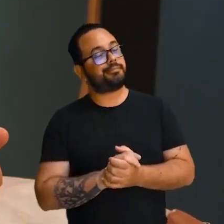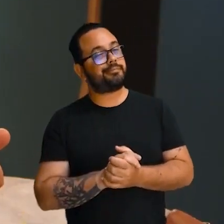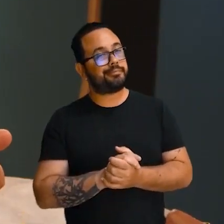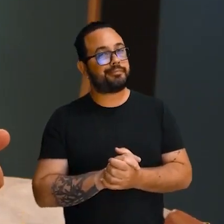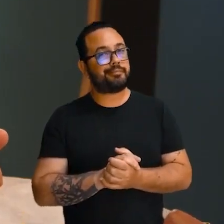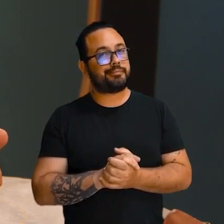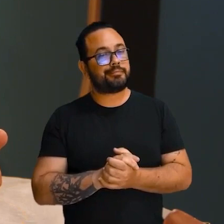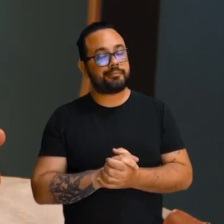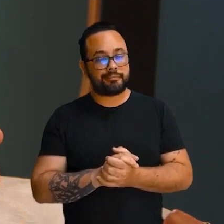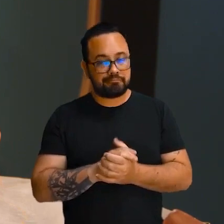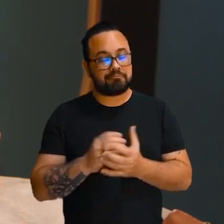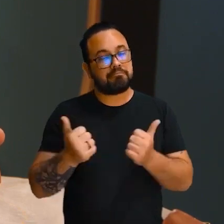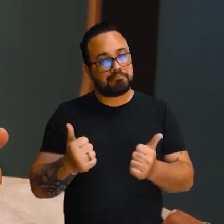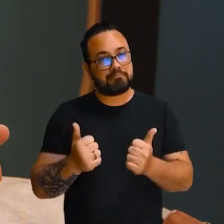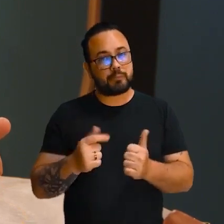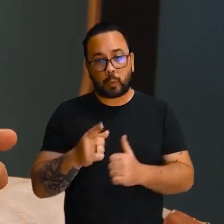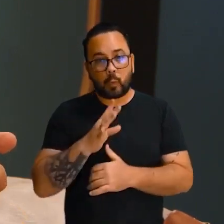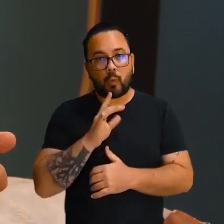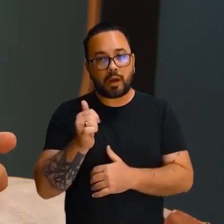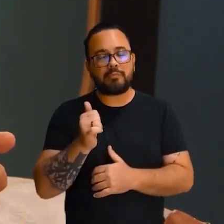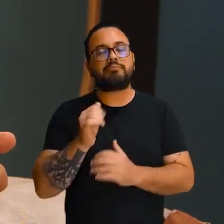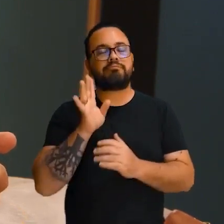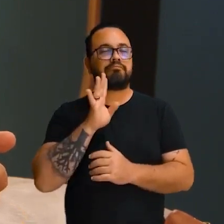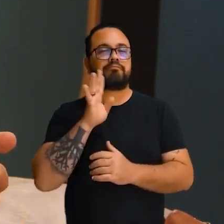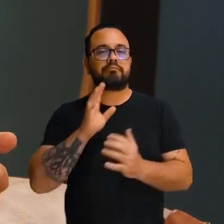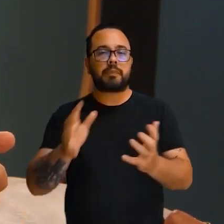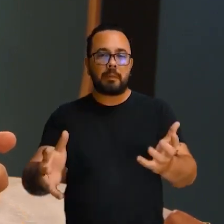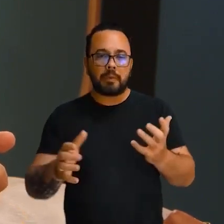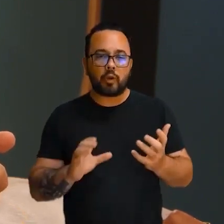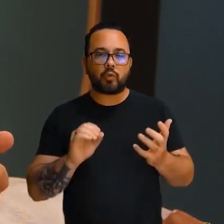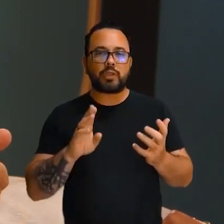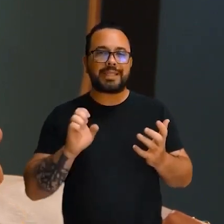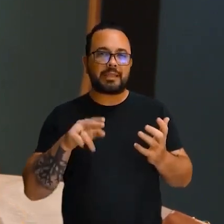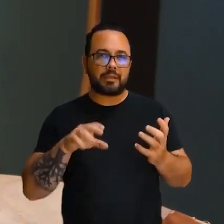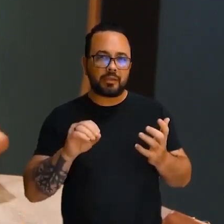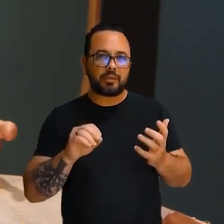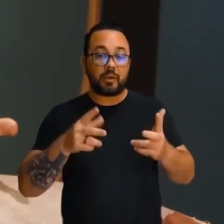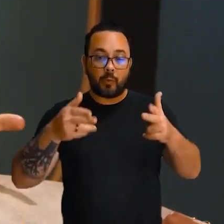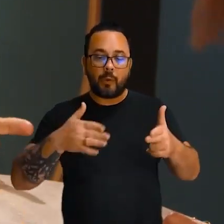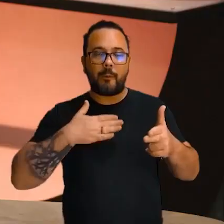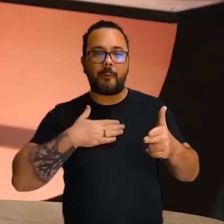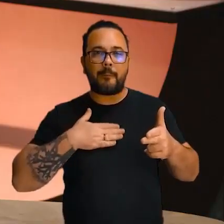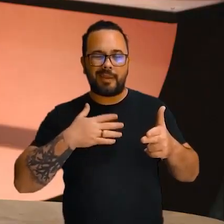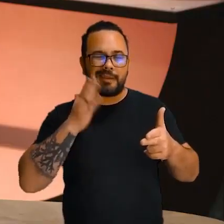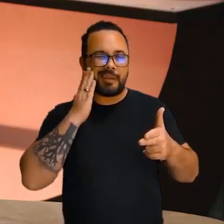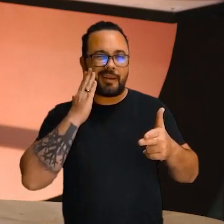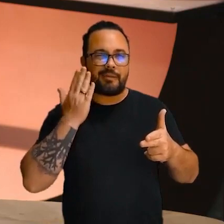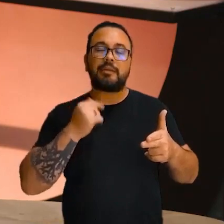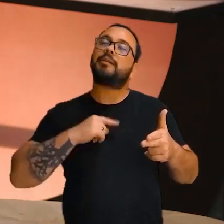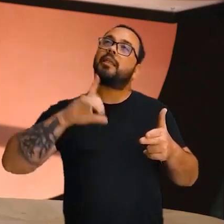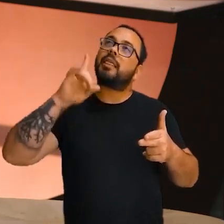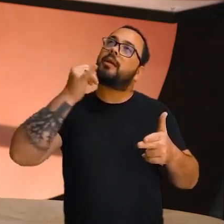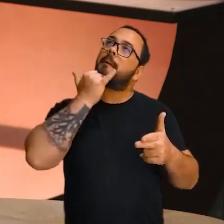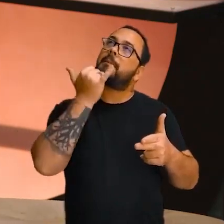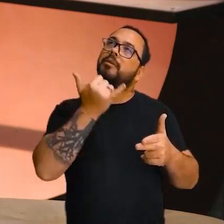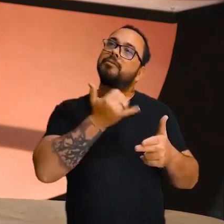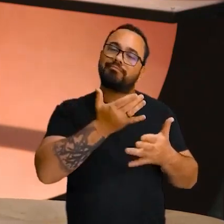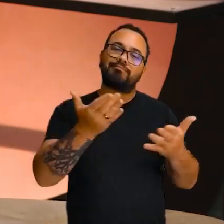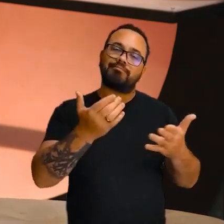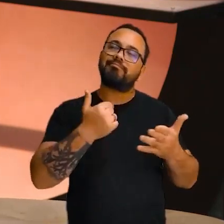Foi aí. Peguei e falei, não, legal. Toquei Oceano como se fosse minha. Só que eu falei, Deus, me perdoe por